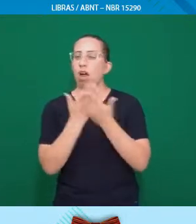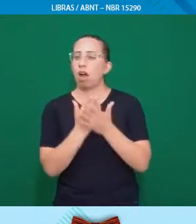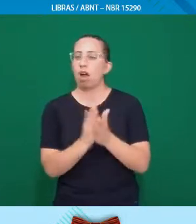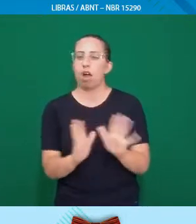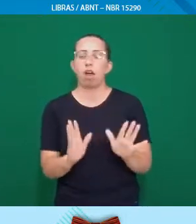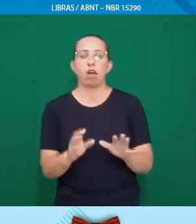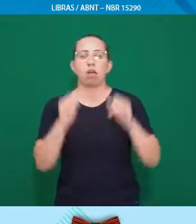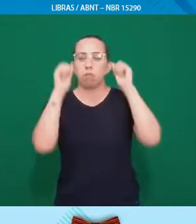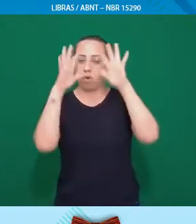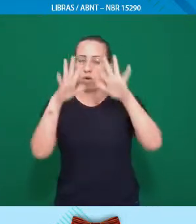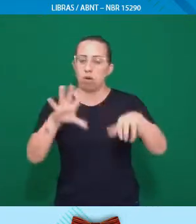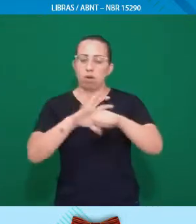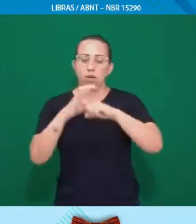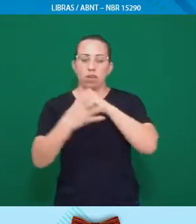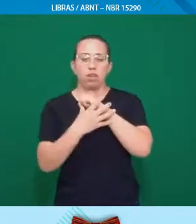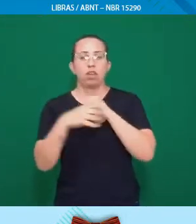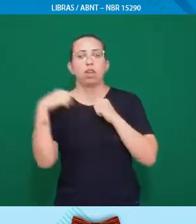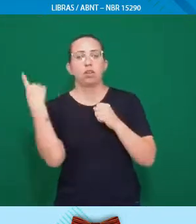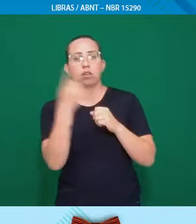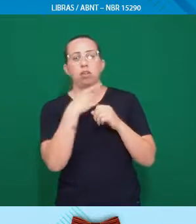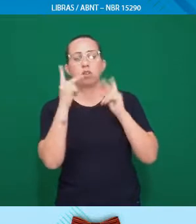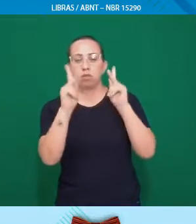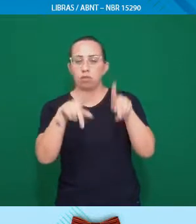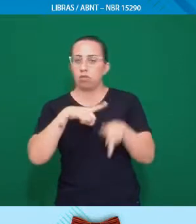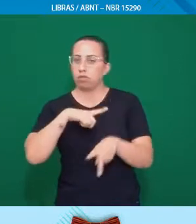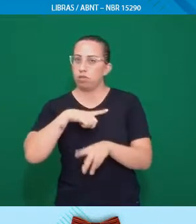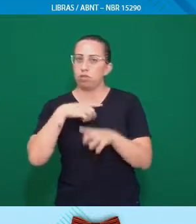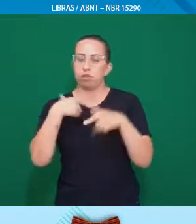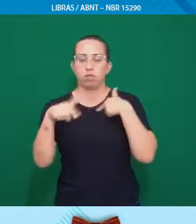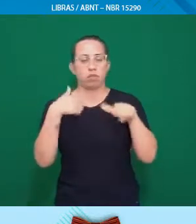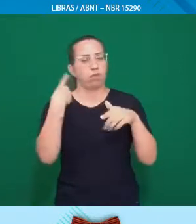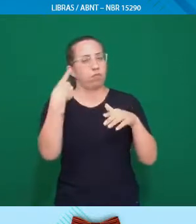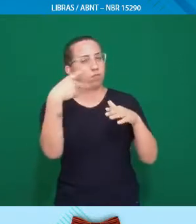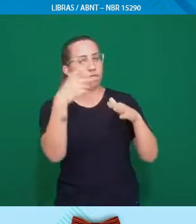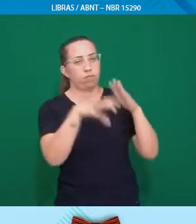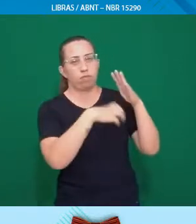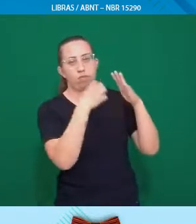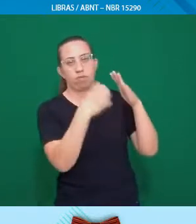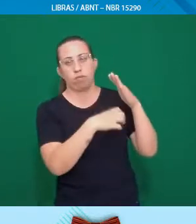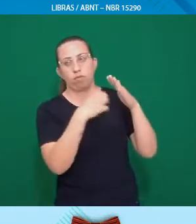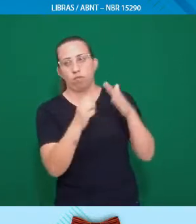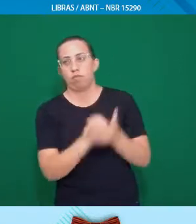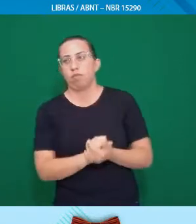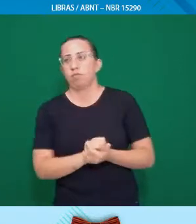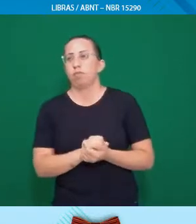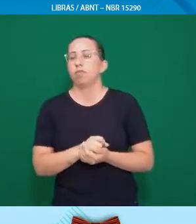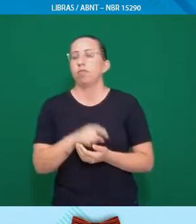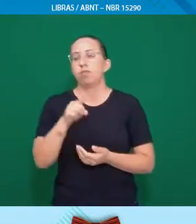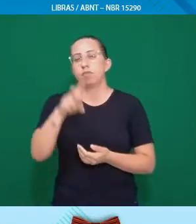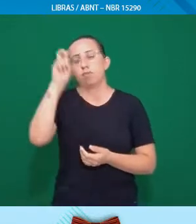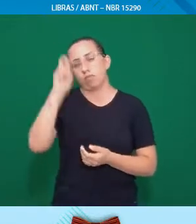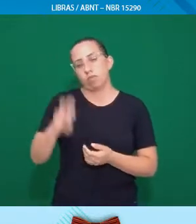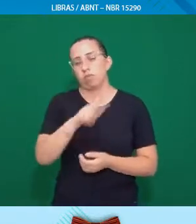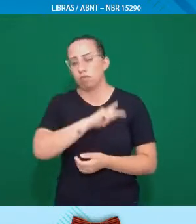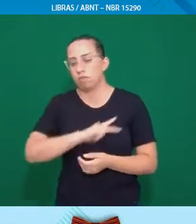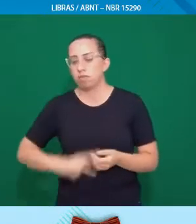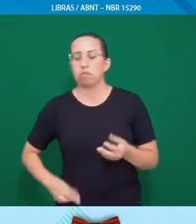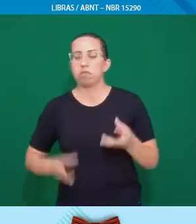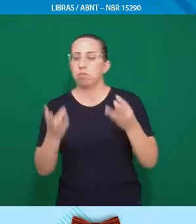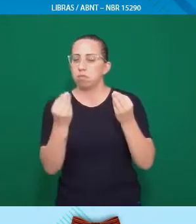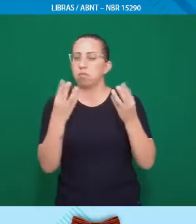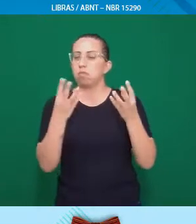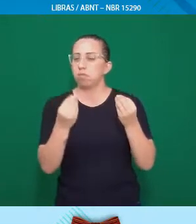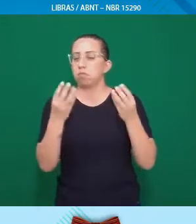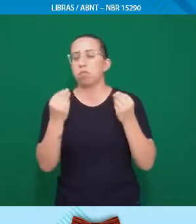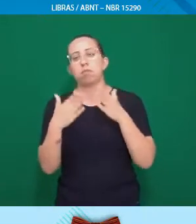Deus o nosso povo sempre teve trabalho aí nós somos muito grato a você e que você seja Presidente por